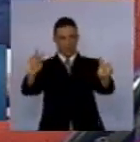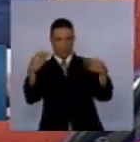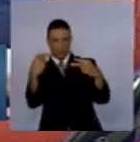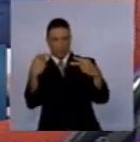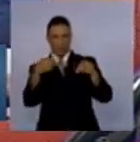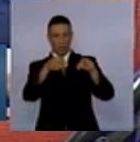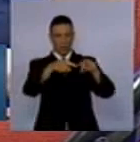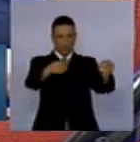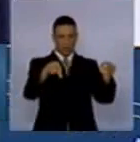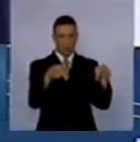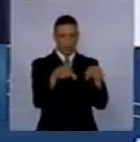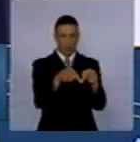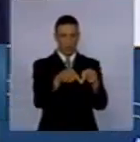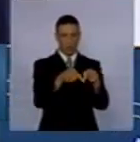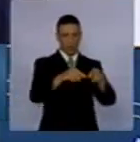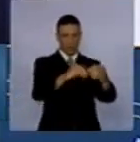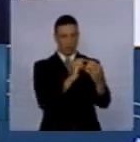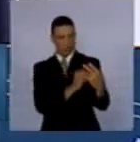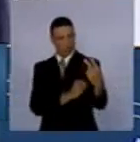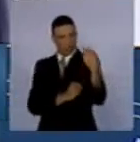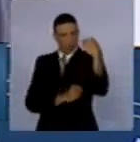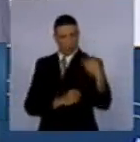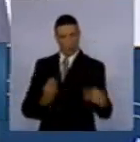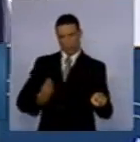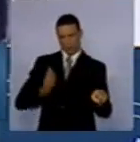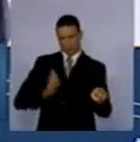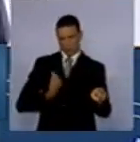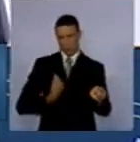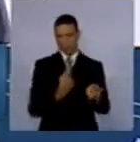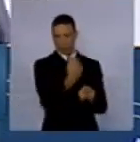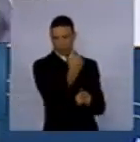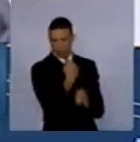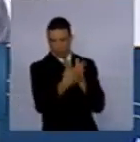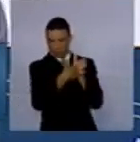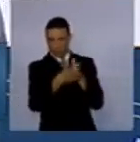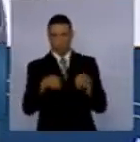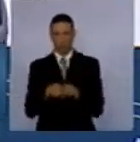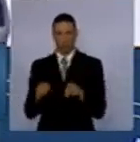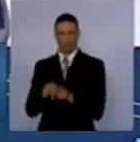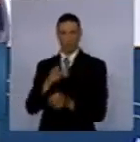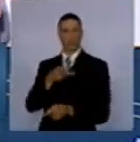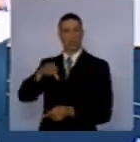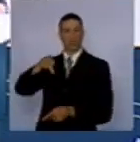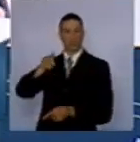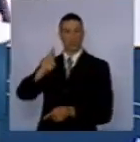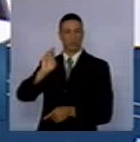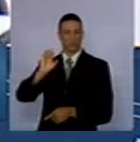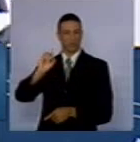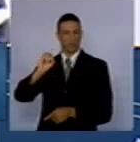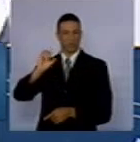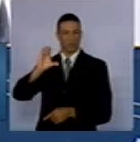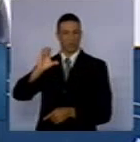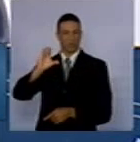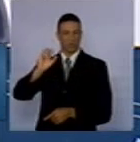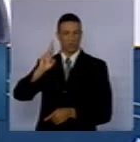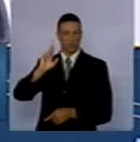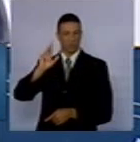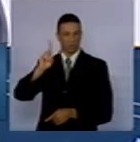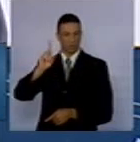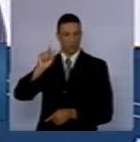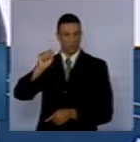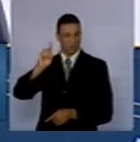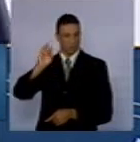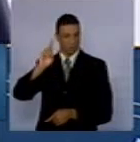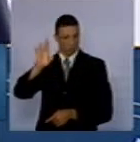nos seus próprios gabinetes e o procurador da república procurador-geral da República Antônio Carlos